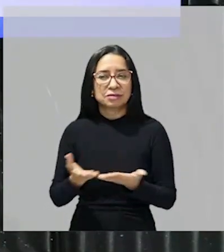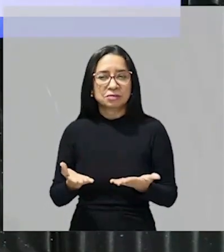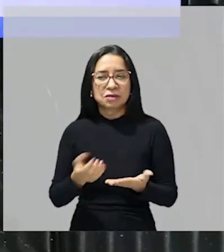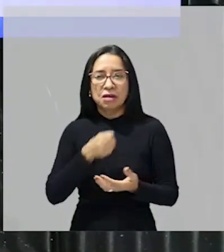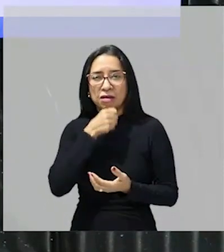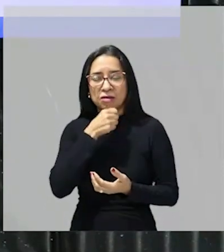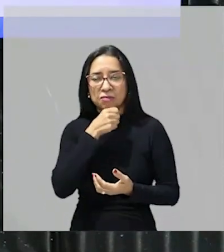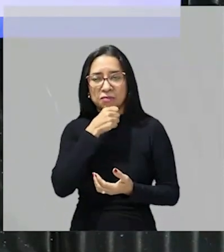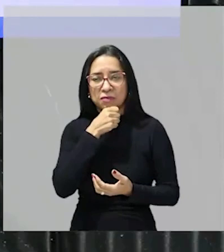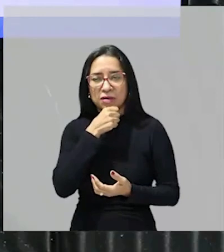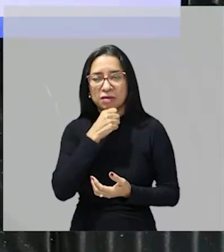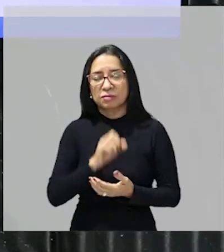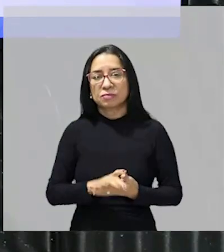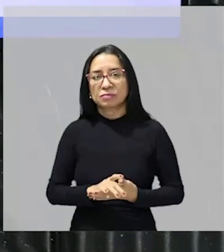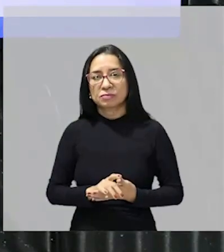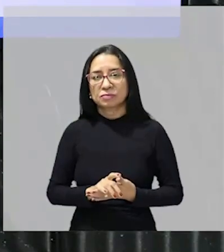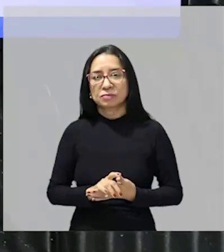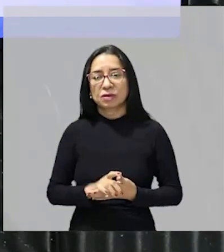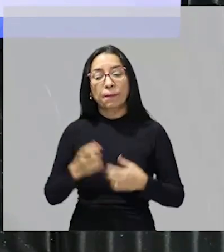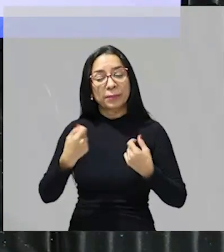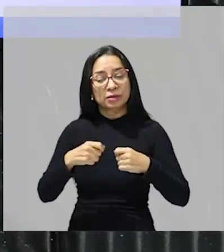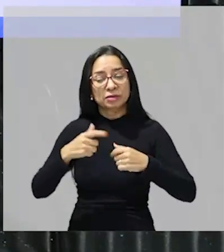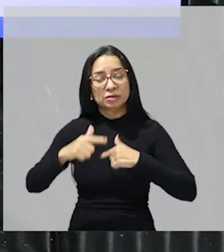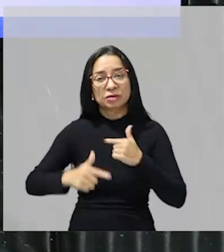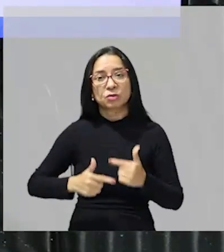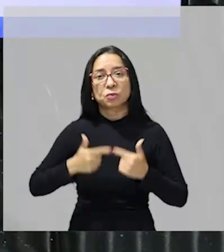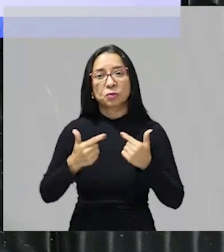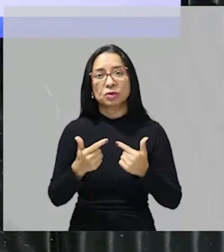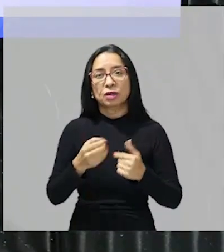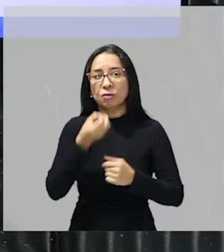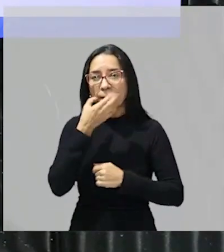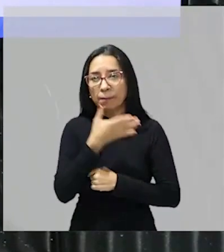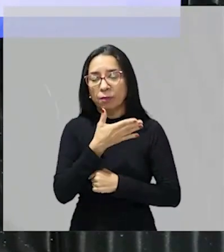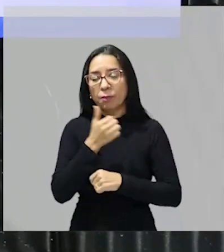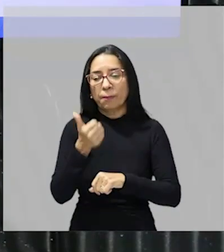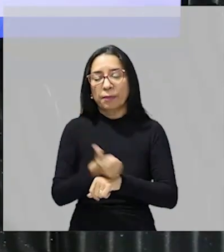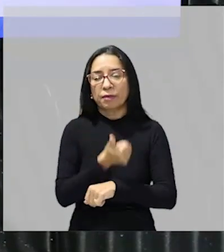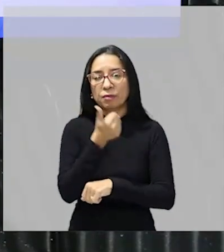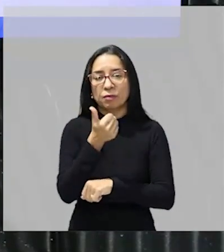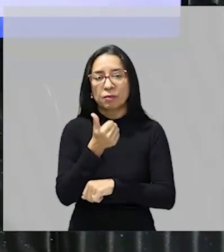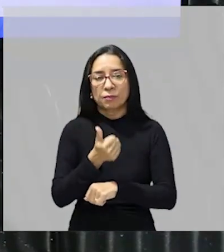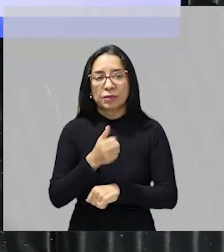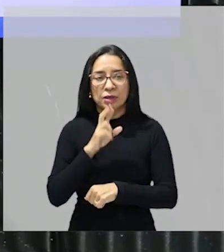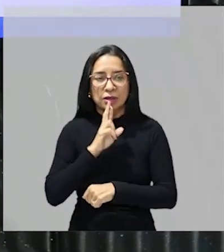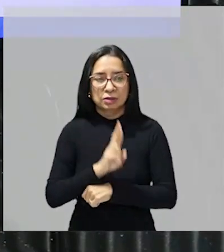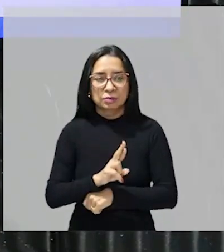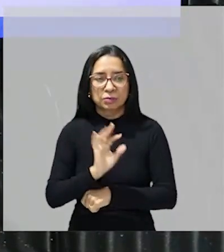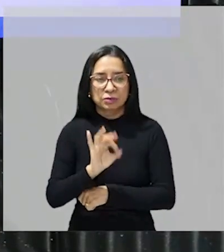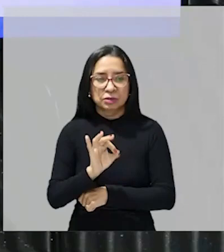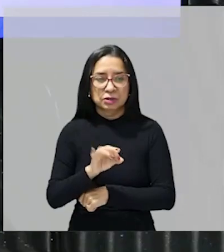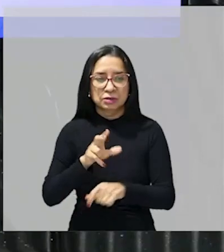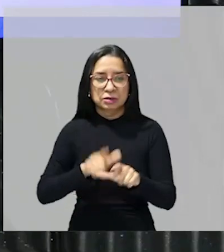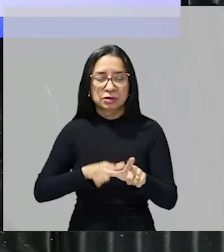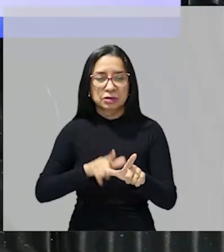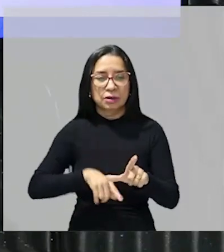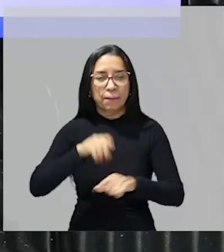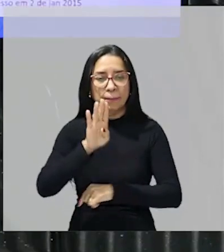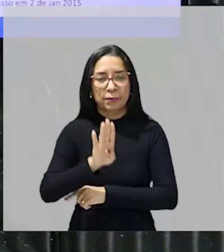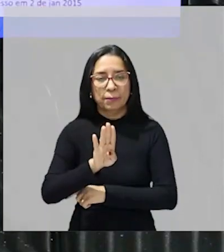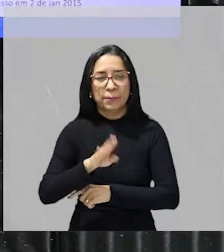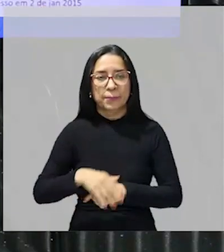jeito. E a gente precisa lutar pelo que é bom, né? Pelo que é melhor. Então, alternativa correta, alternativa B.